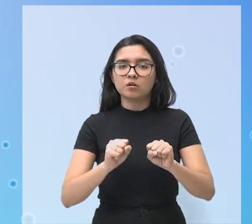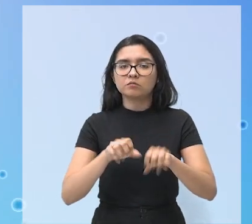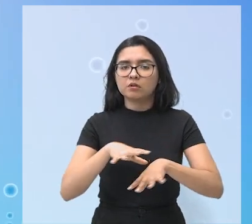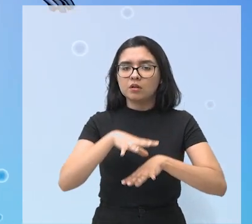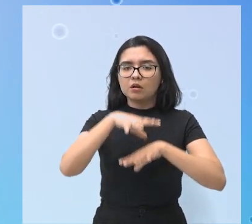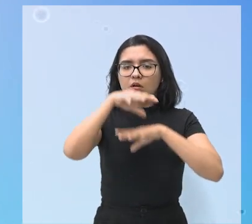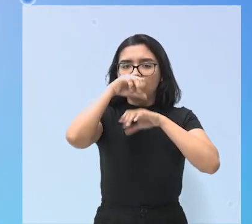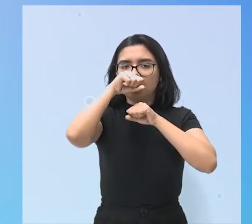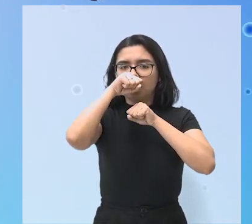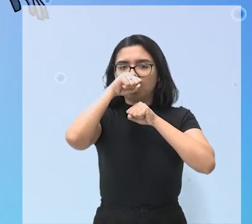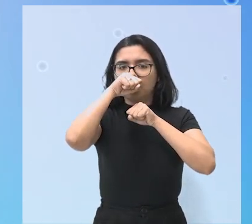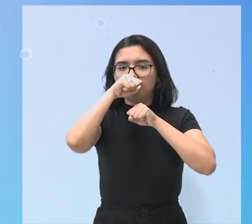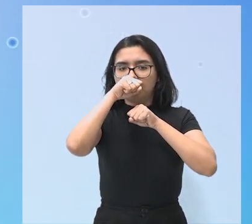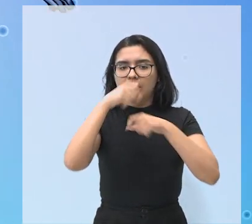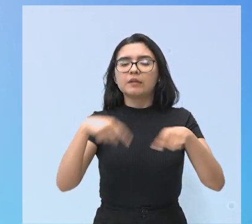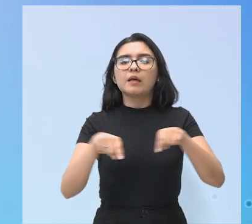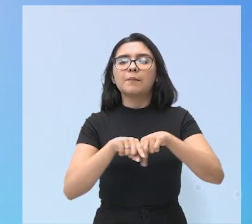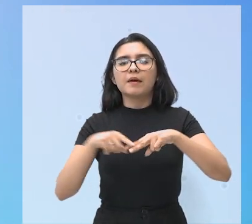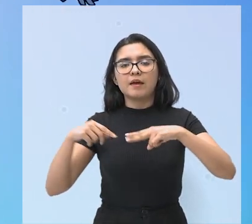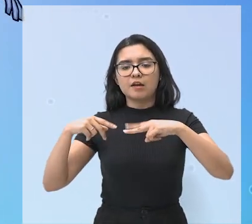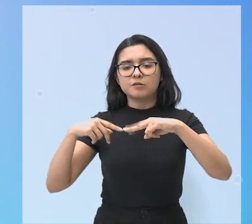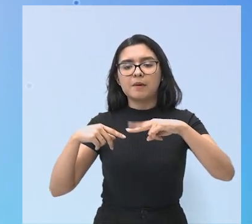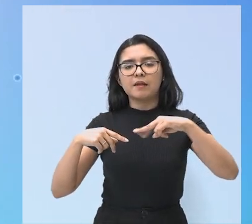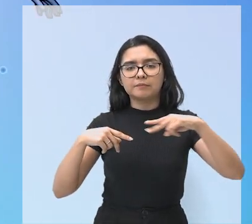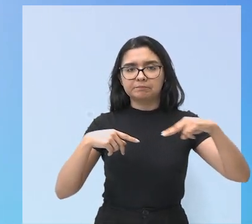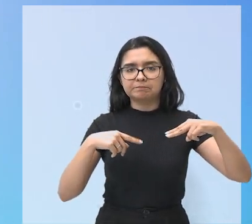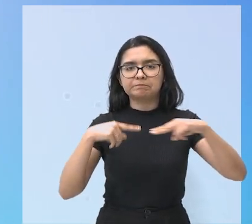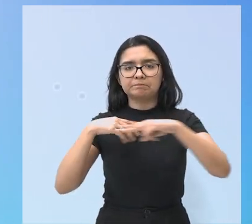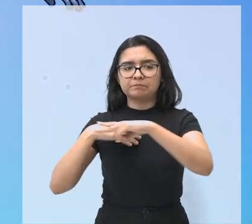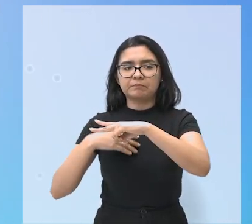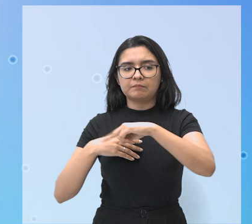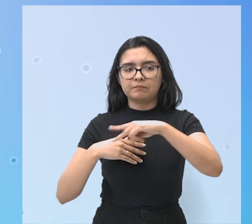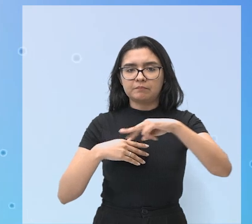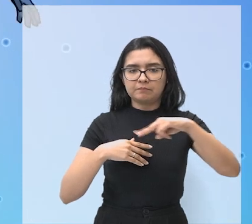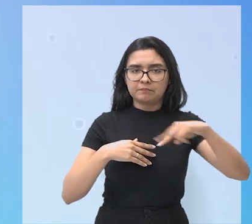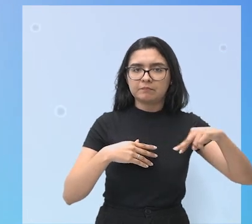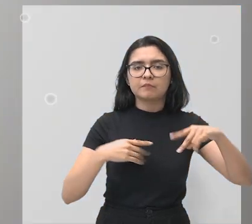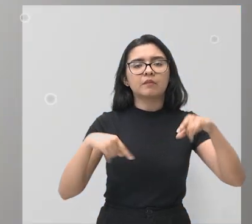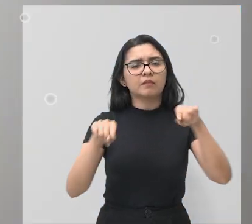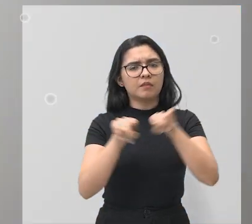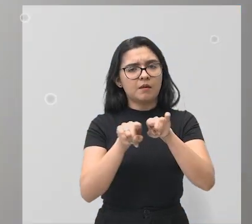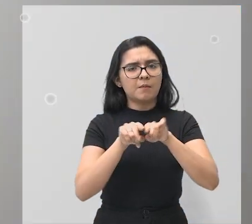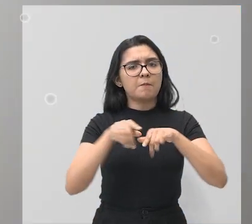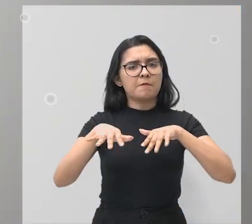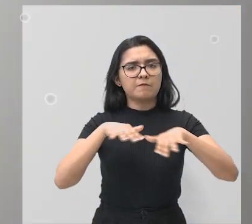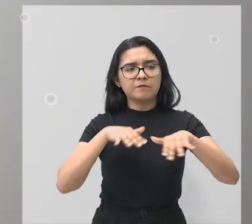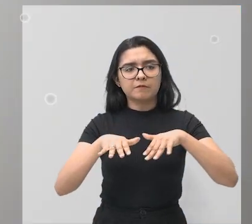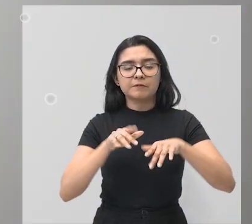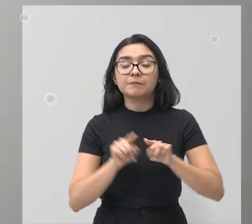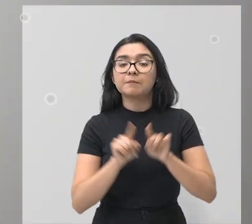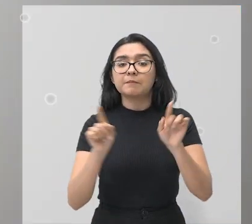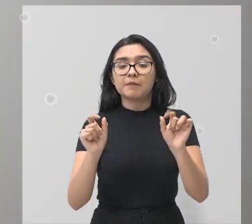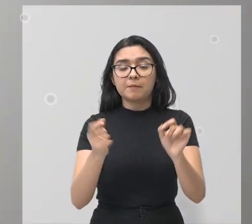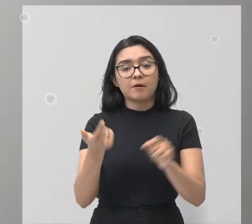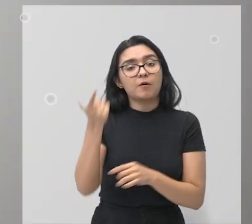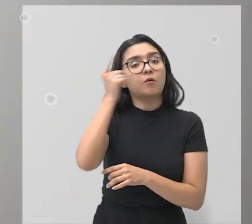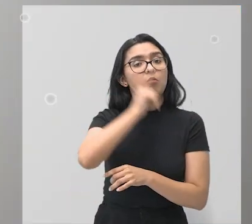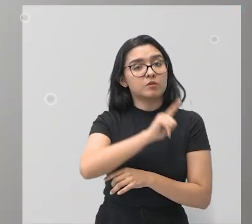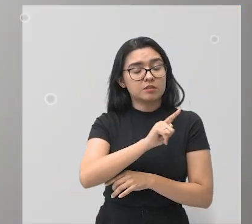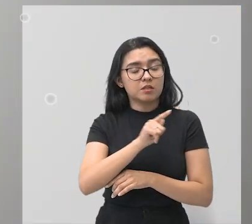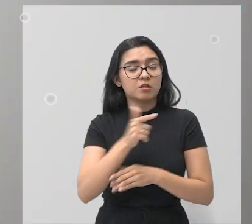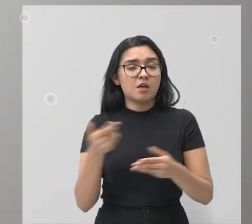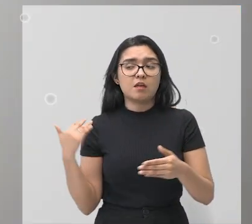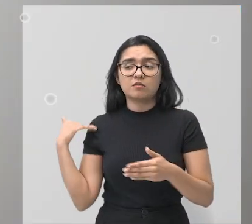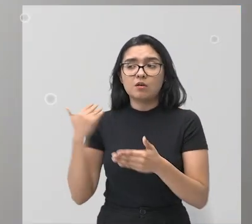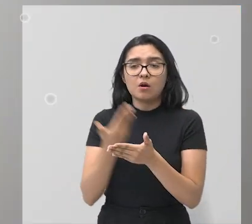respirar, e nós temos as pernas também batendo de forma alternada. Mas vocês sabiam que para chegar no nado como ele